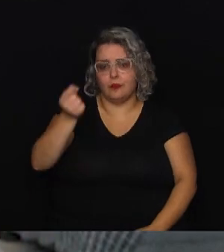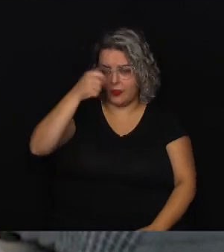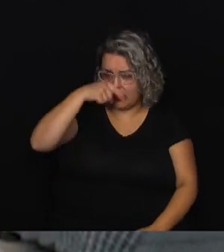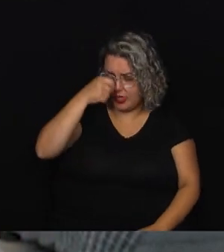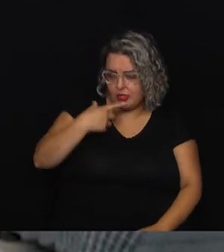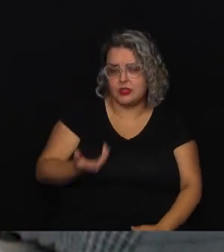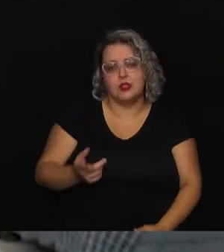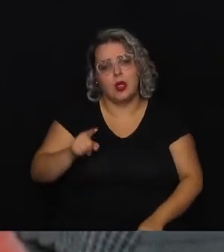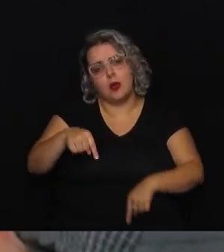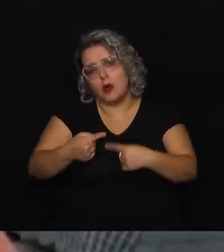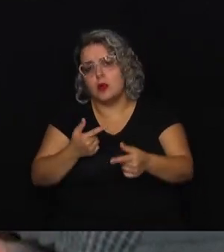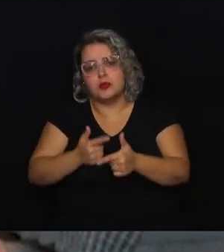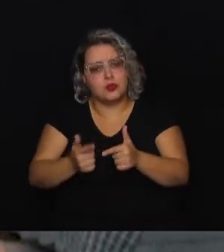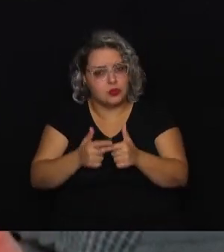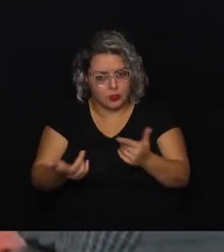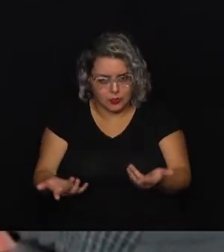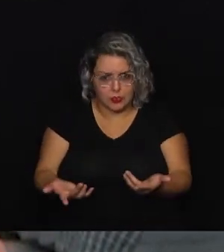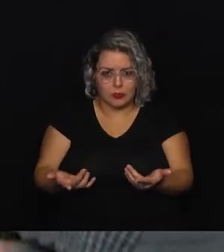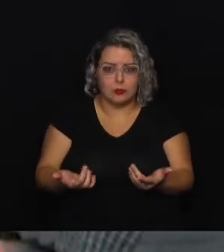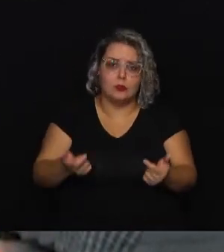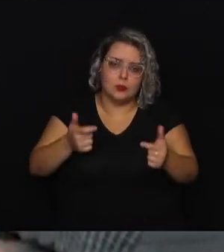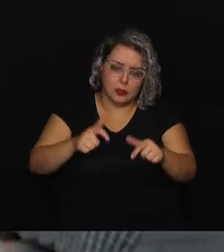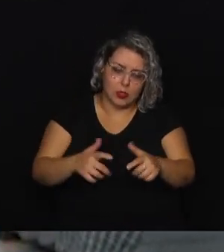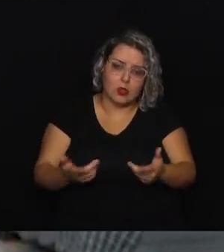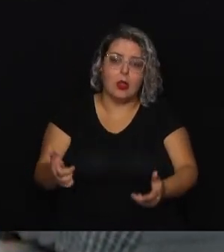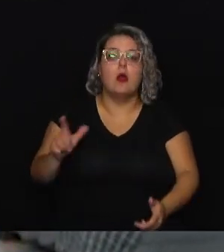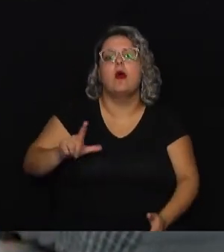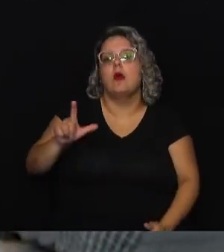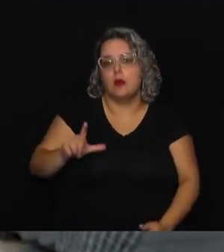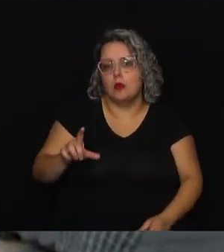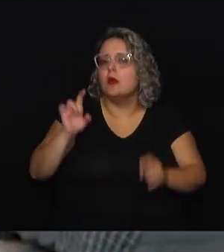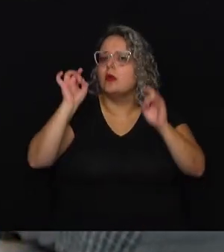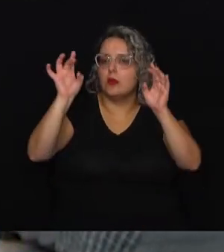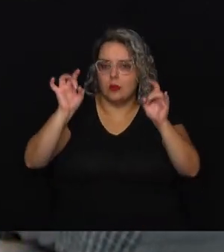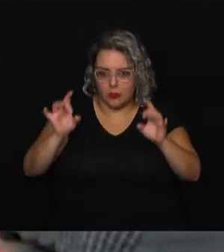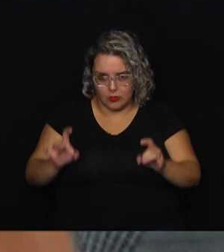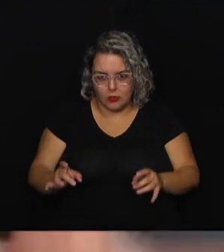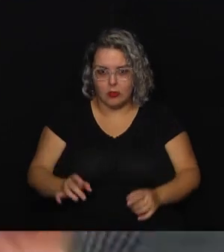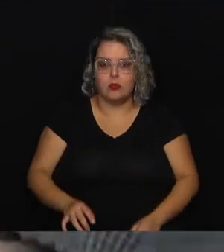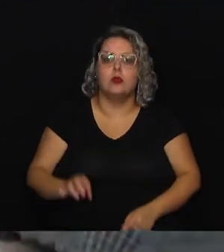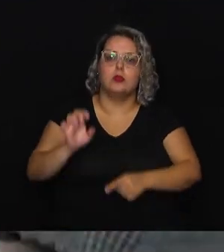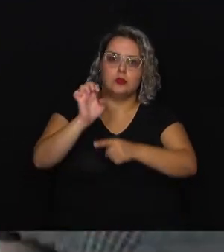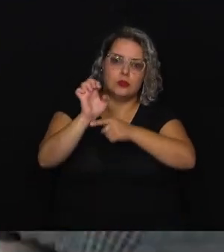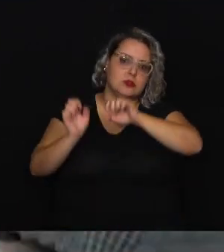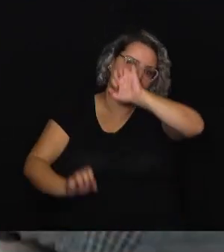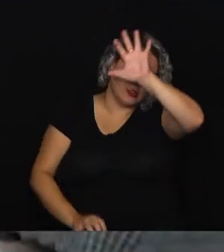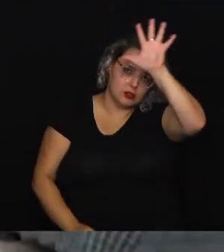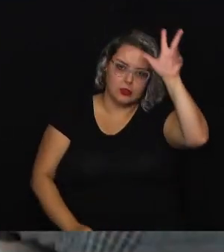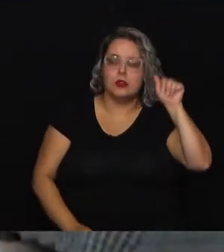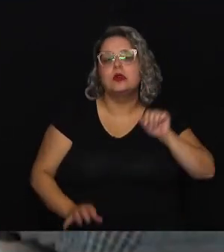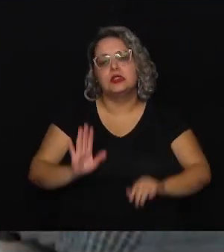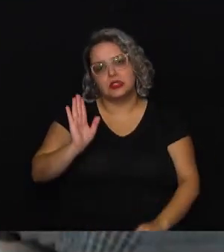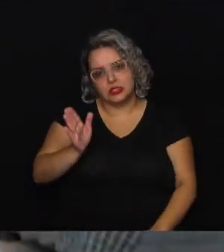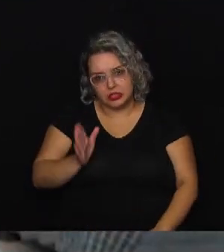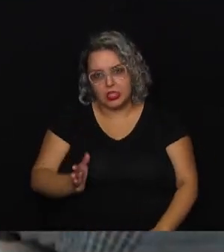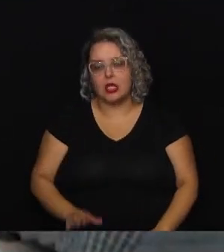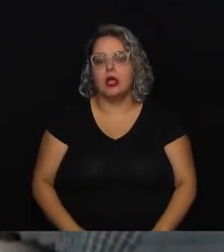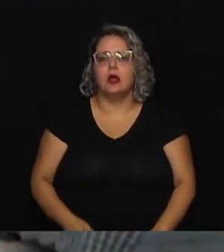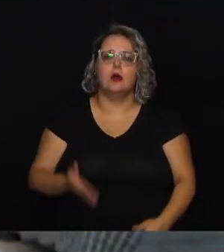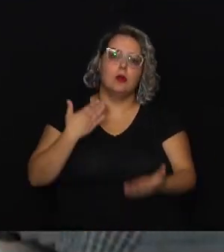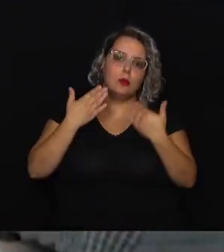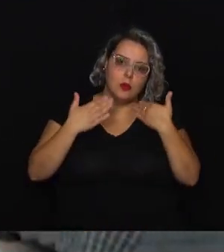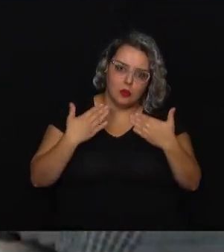sua localidade, né? E, claro, especialmente no estado do Amazonas, onde a gente já está, né, como